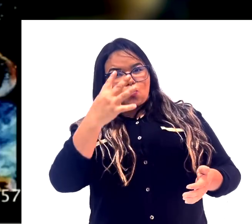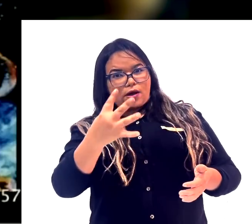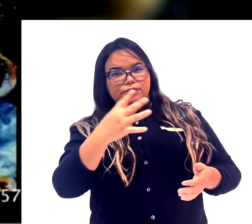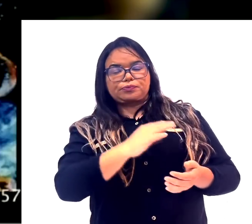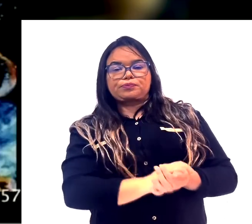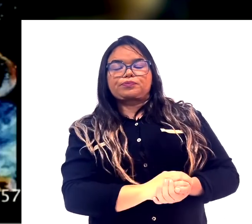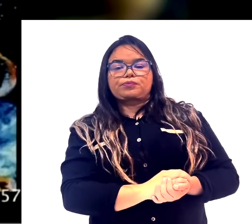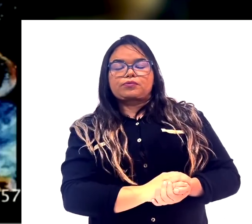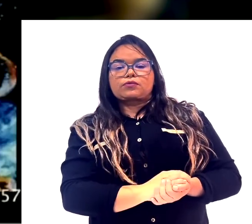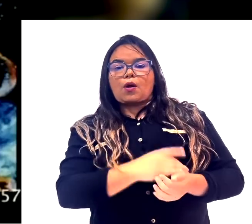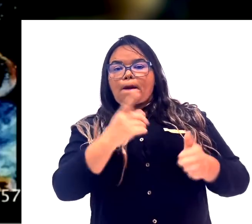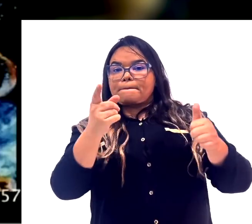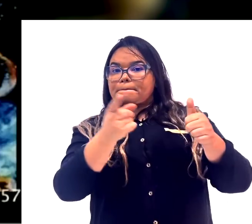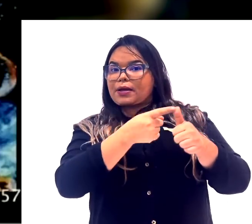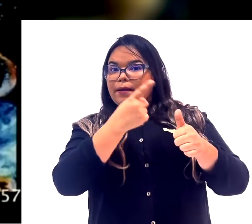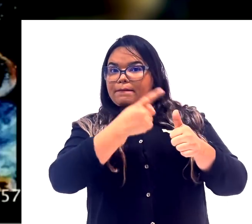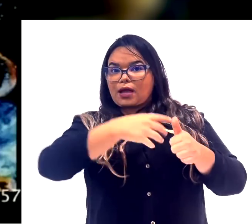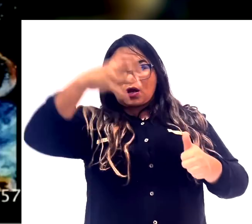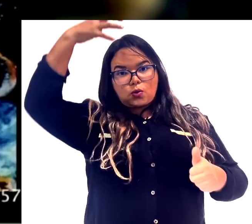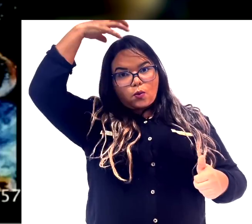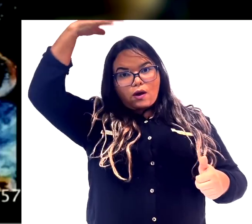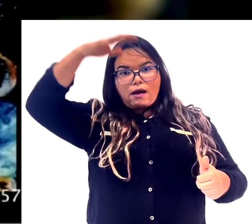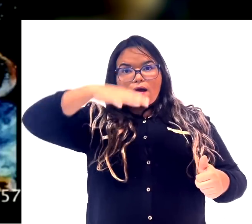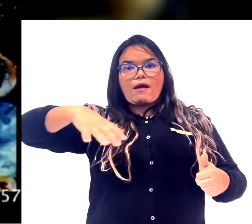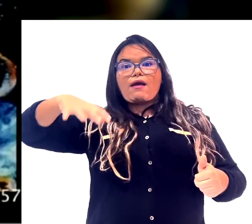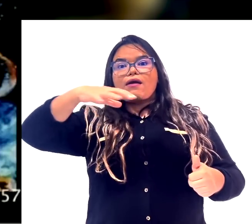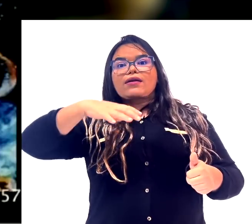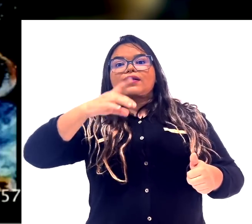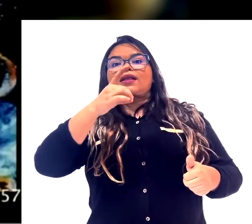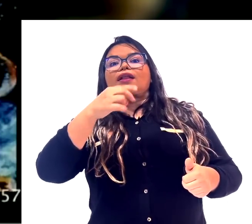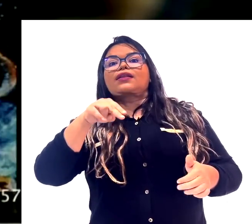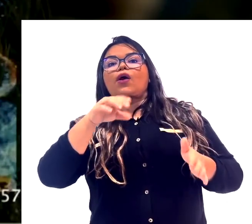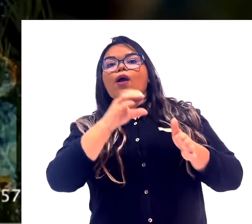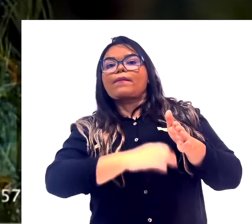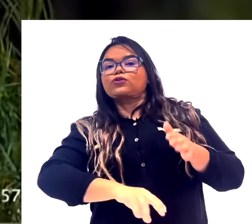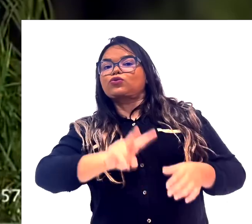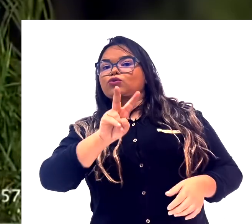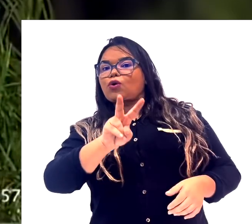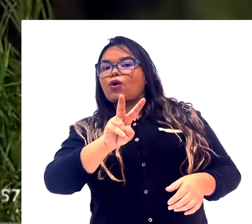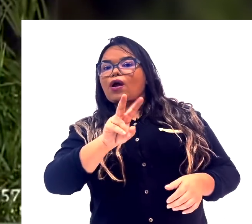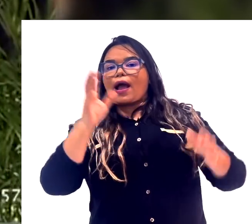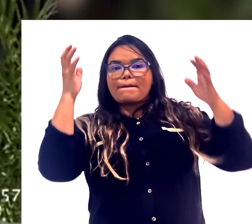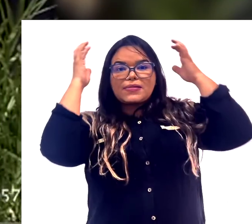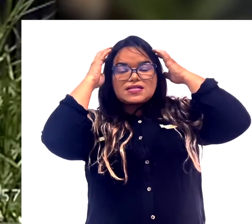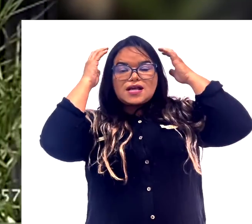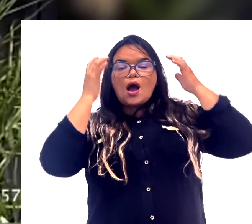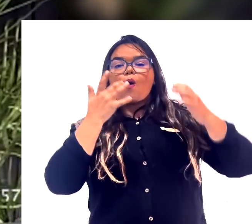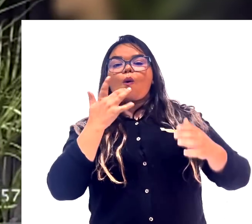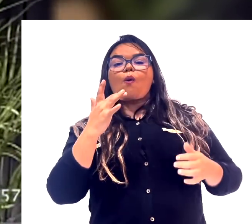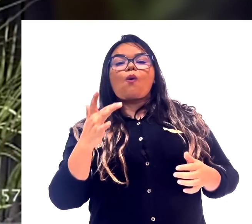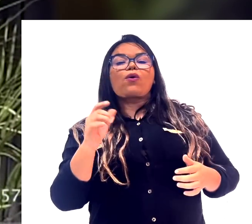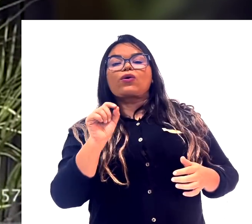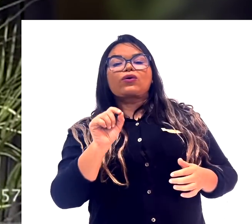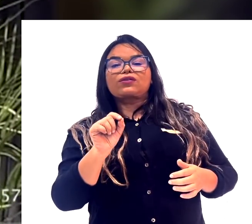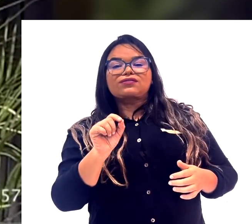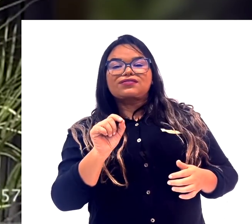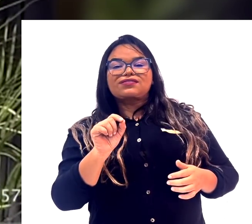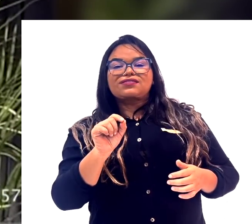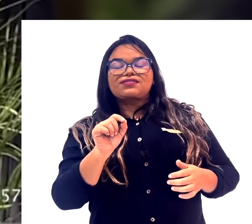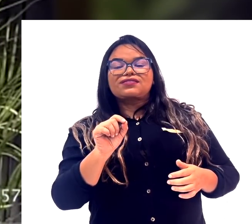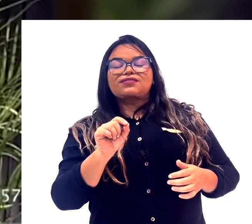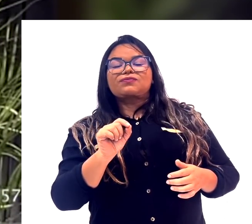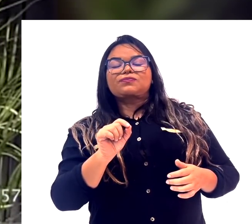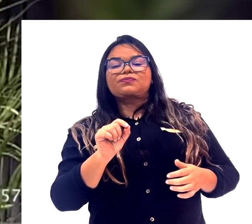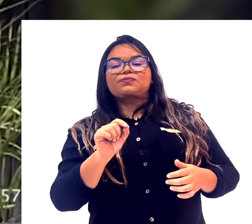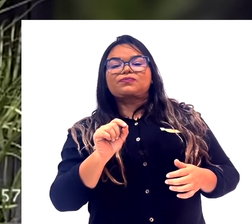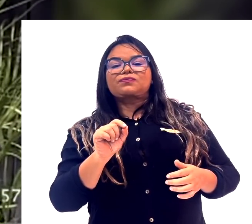Agora, o primeiro reino que nós tínhamos em Daniel capítulo 2, a cabeça de ouro, Daniel a identificou como